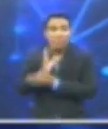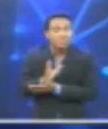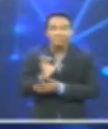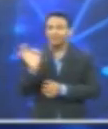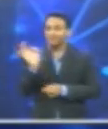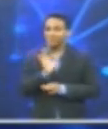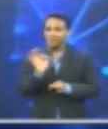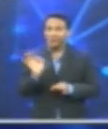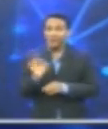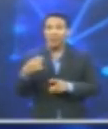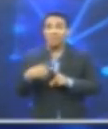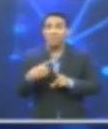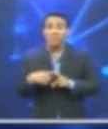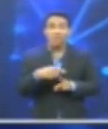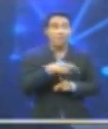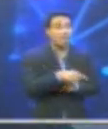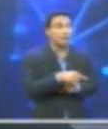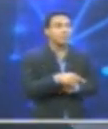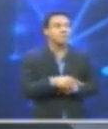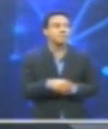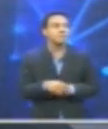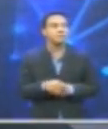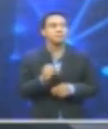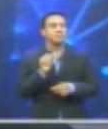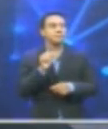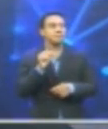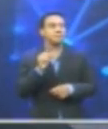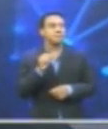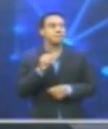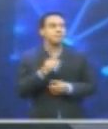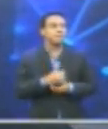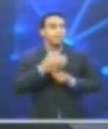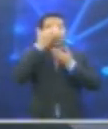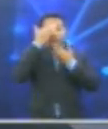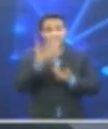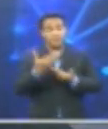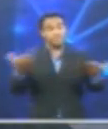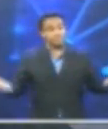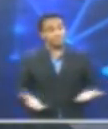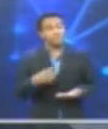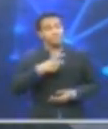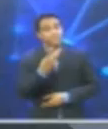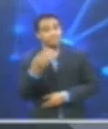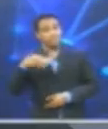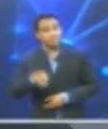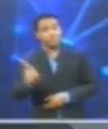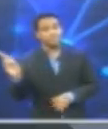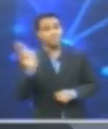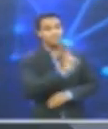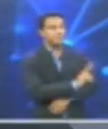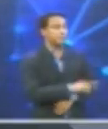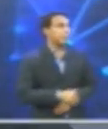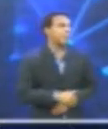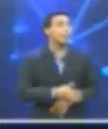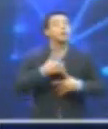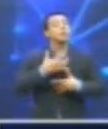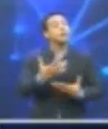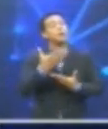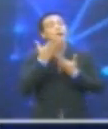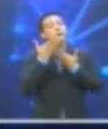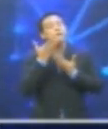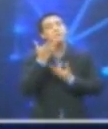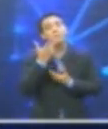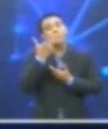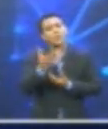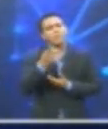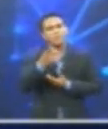tentou, no tapetão, evitar ele ser candidato. Candidato Henrique tem 12 minutos para a resposta. Eu quero dizer ao candidato que não fique